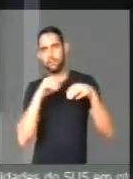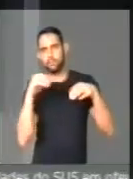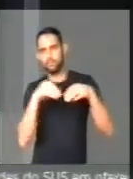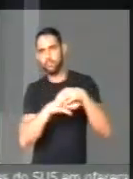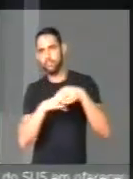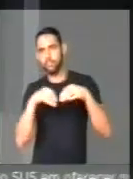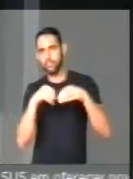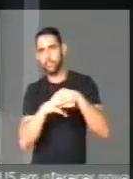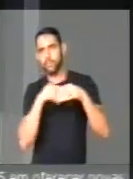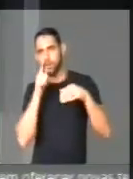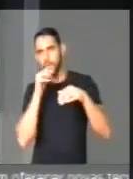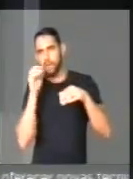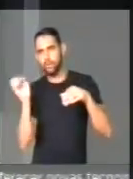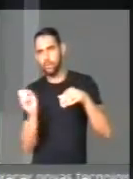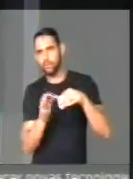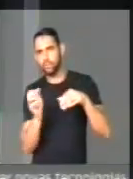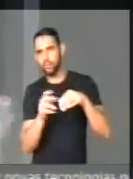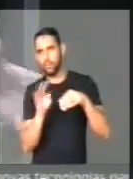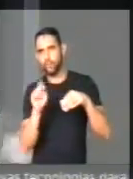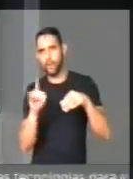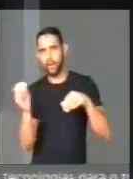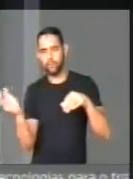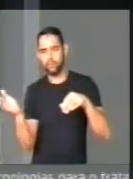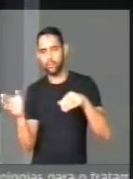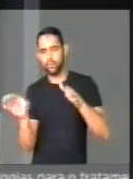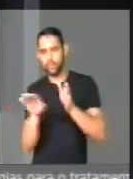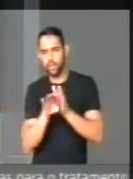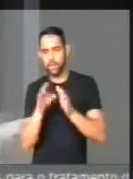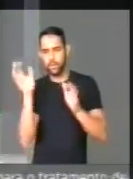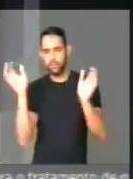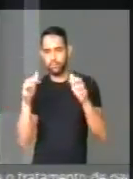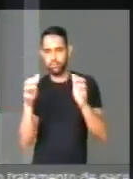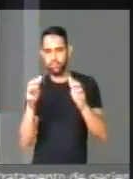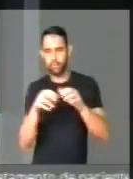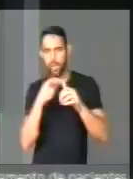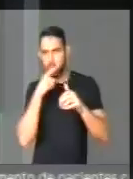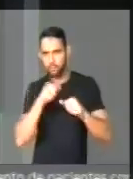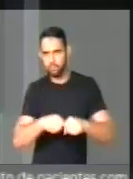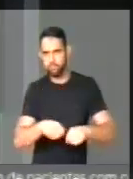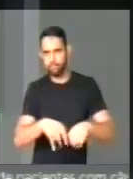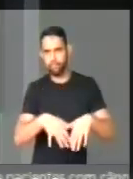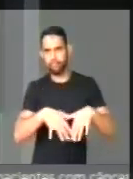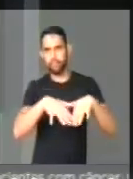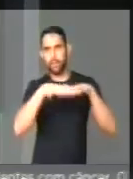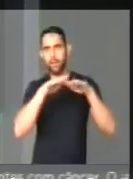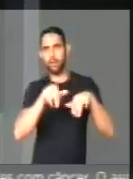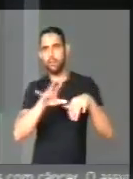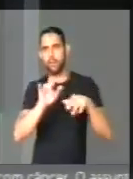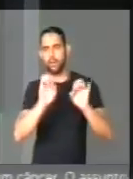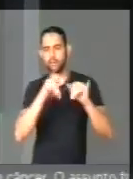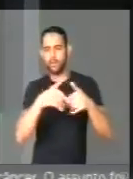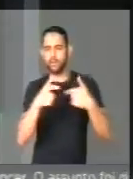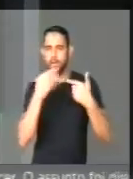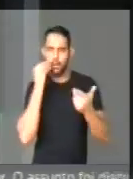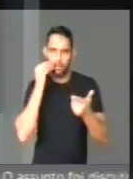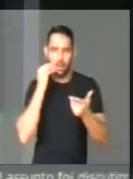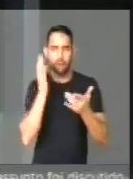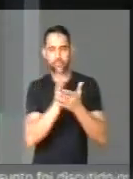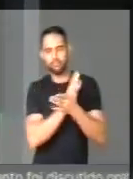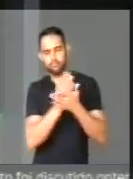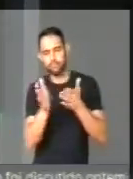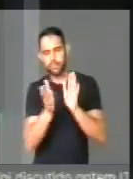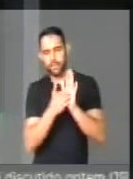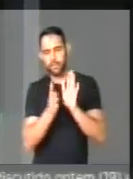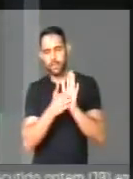toda a água pluvial que vem decorrente das chuvas e que alaga o bairro. Enfim, parabenizar